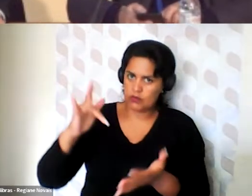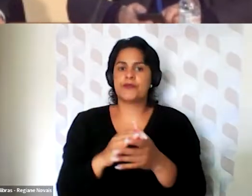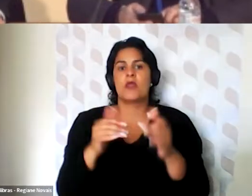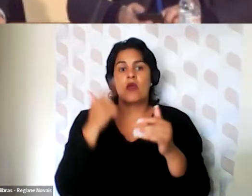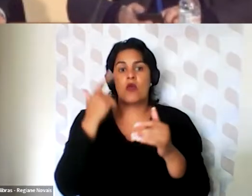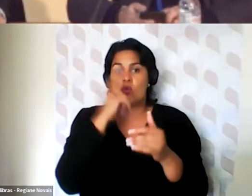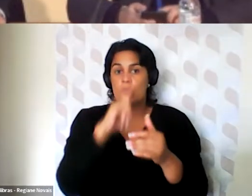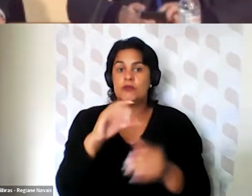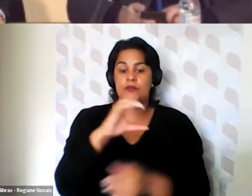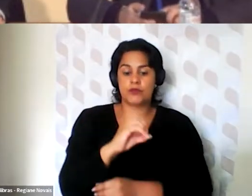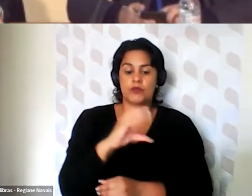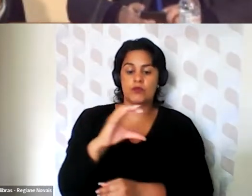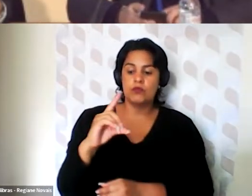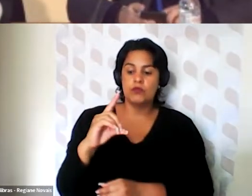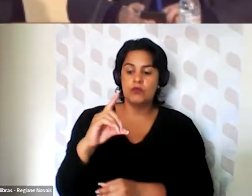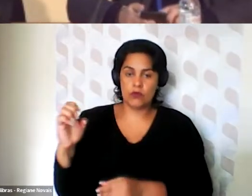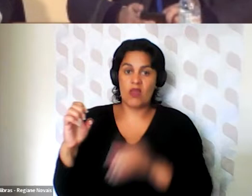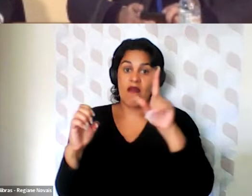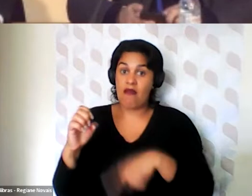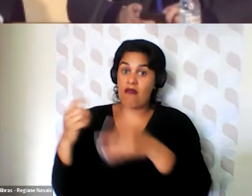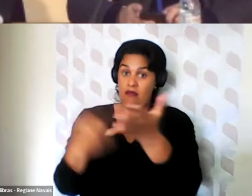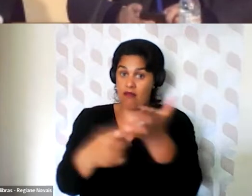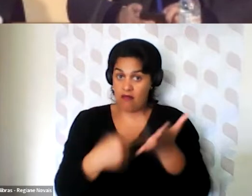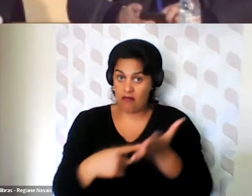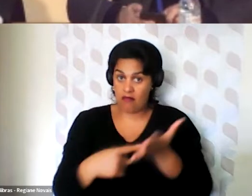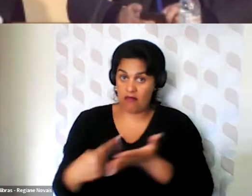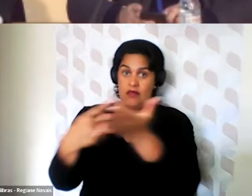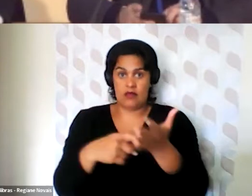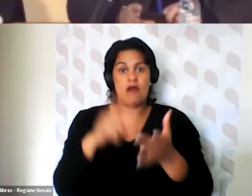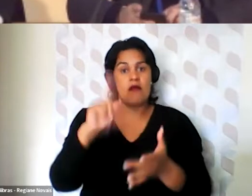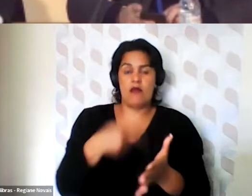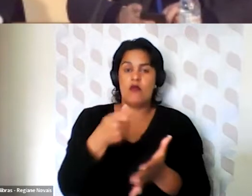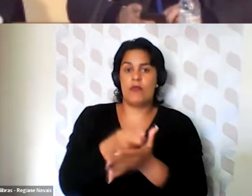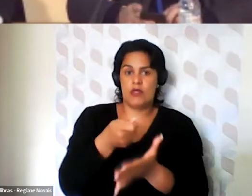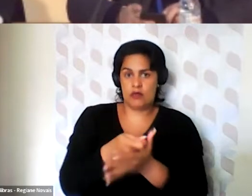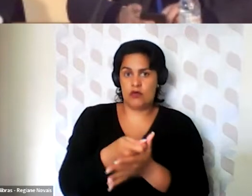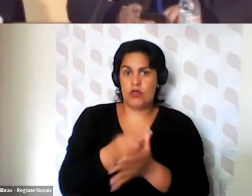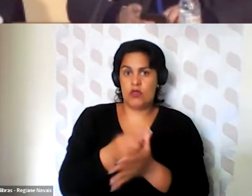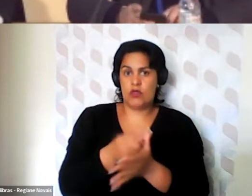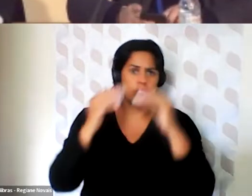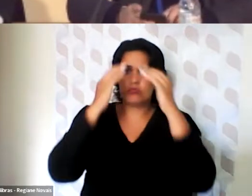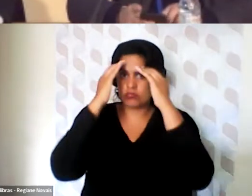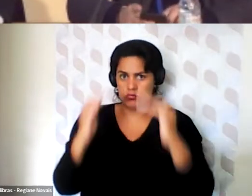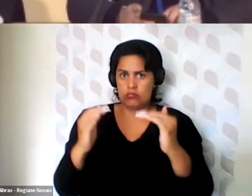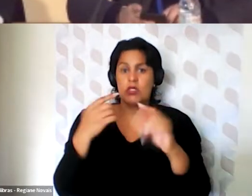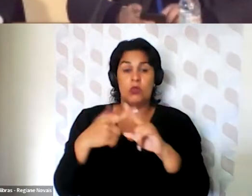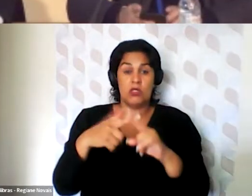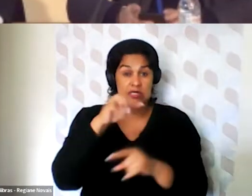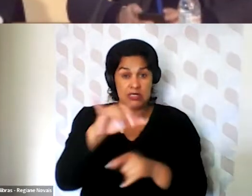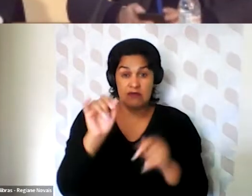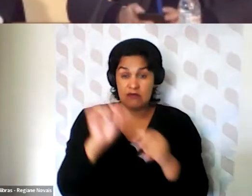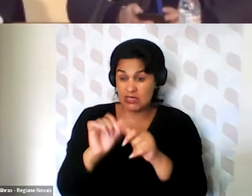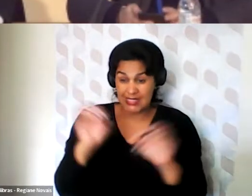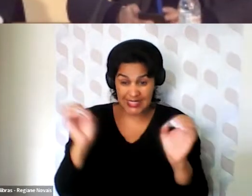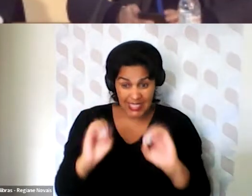que busca ajudar os países a desenvolver melhores políticas. Aí segue o documento. Os membros recebem um selo que